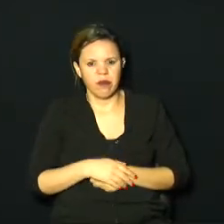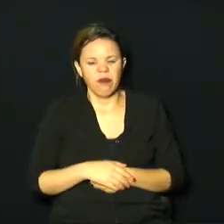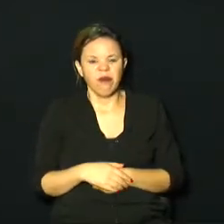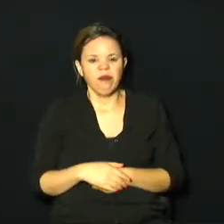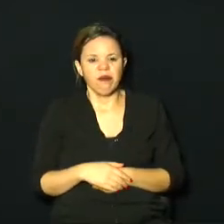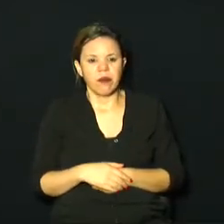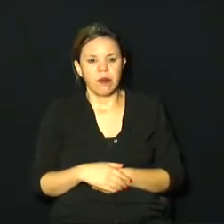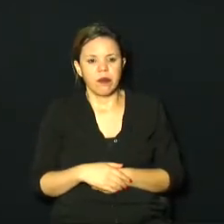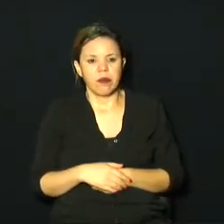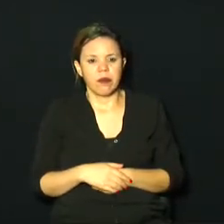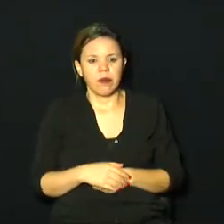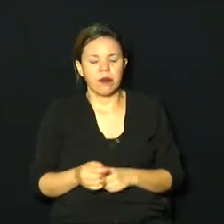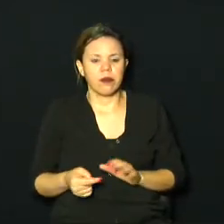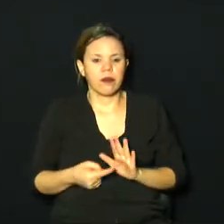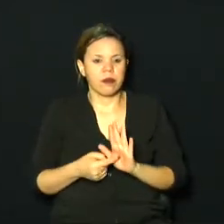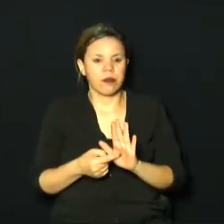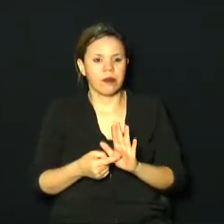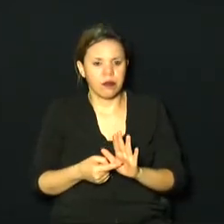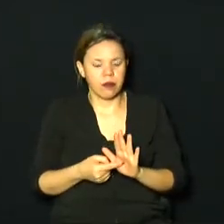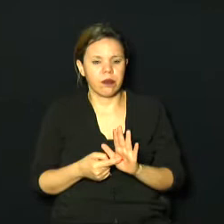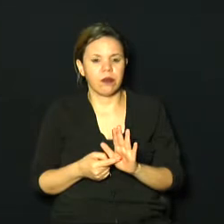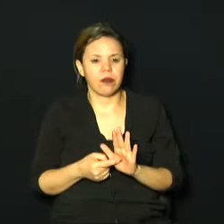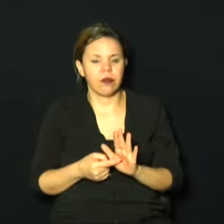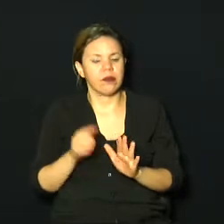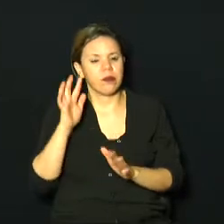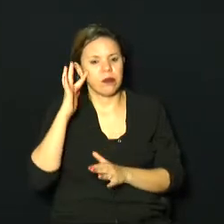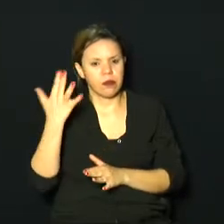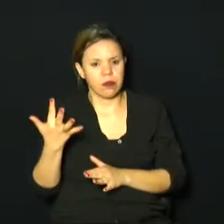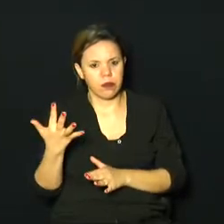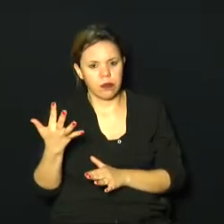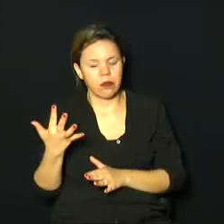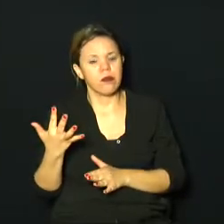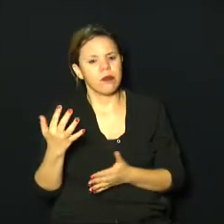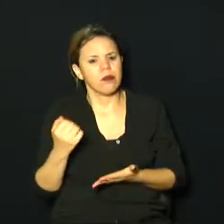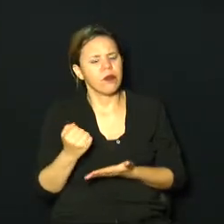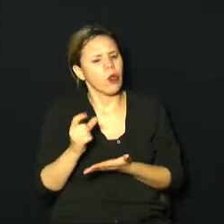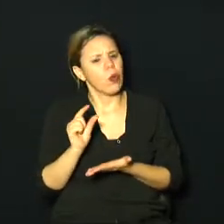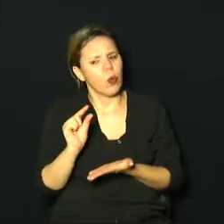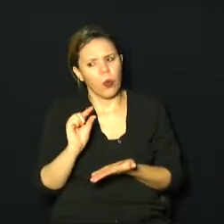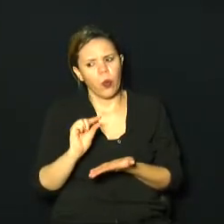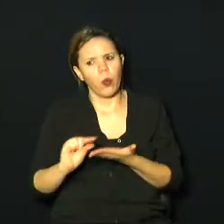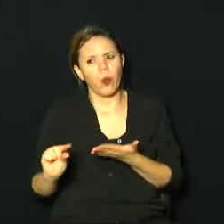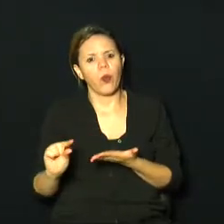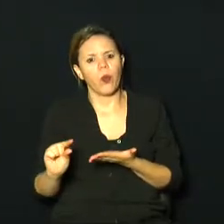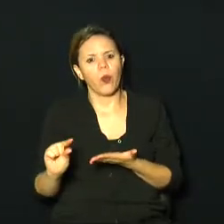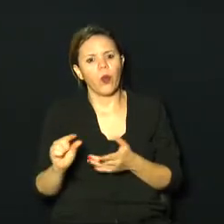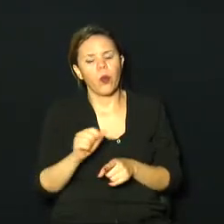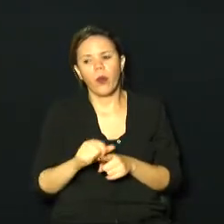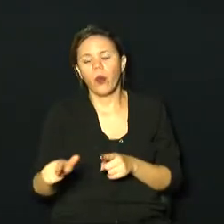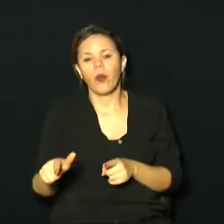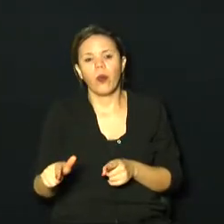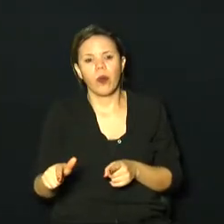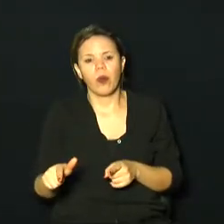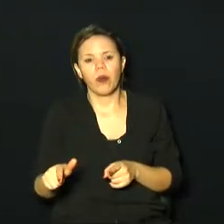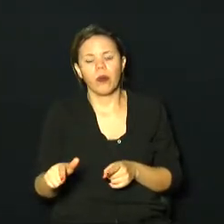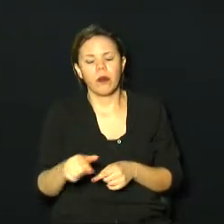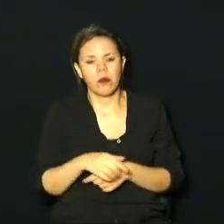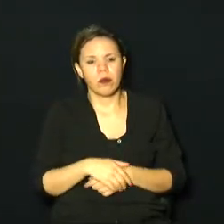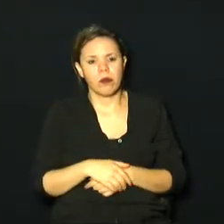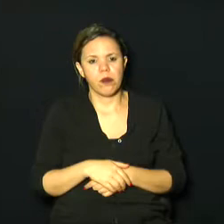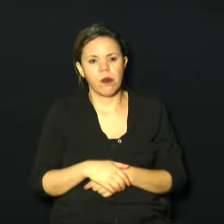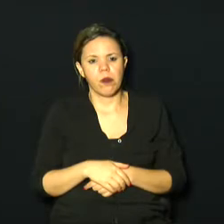Ele apresenta, né, uma solução de auxílio aluguel, sendo que ele apresenta simplesmente